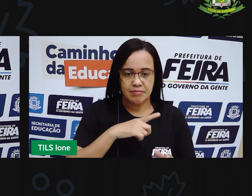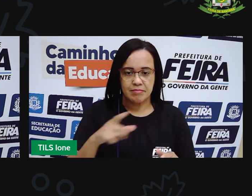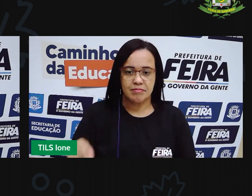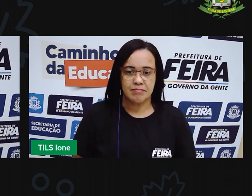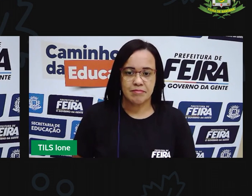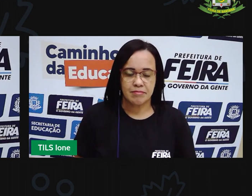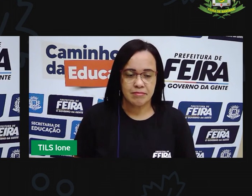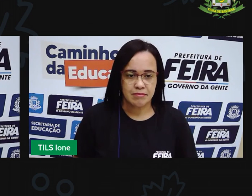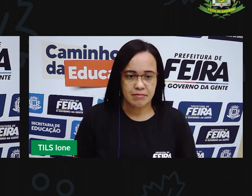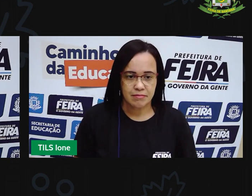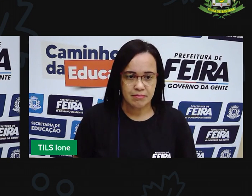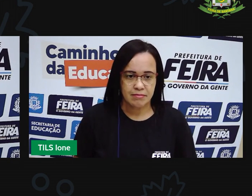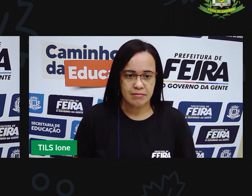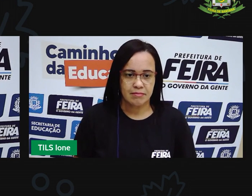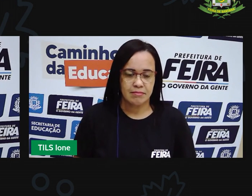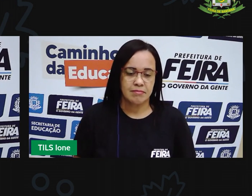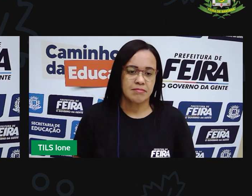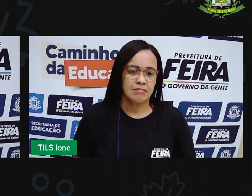não